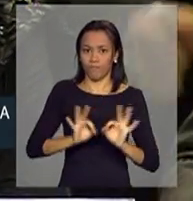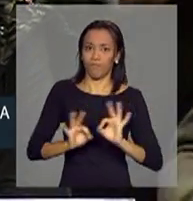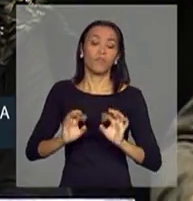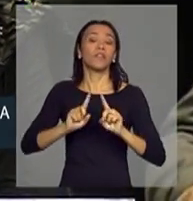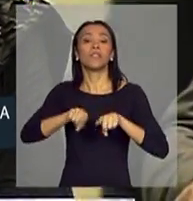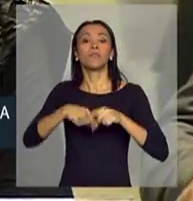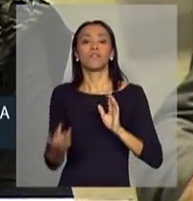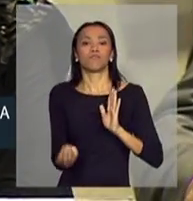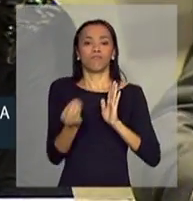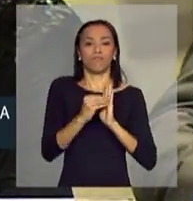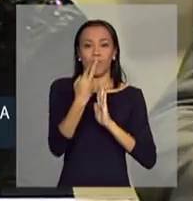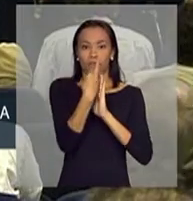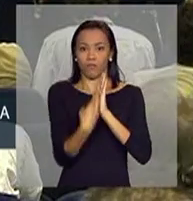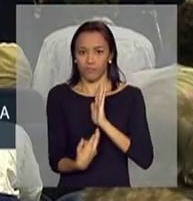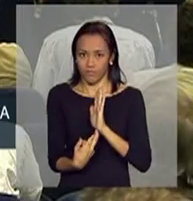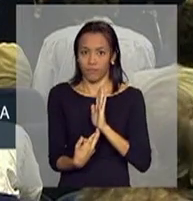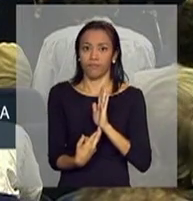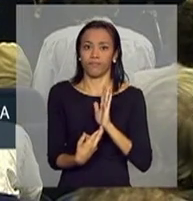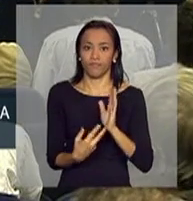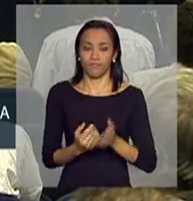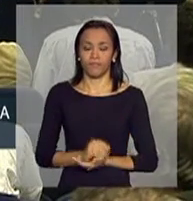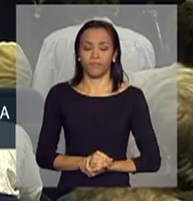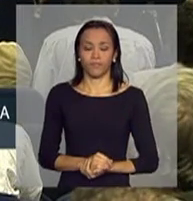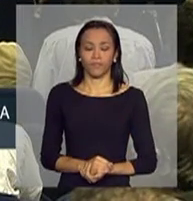nossos relatórios.